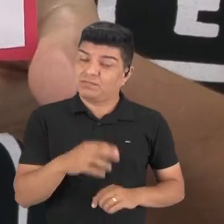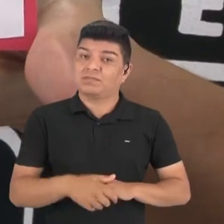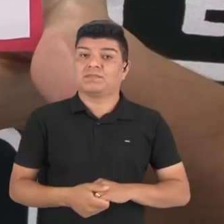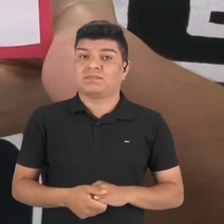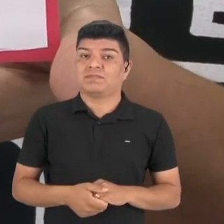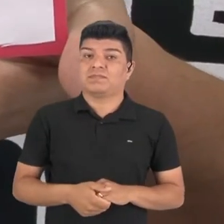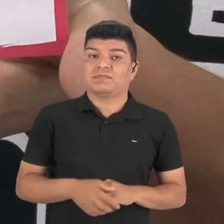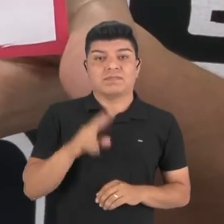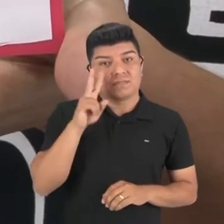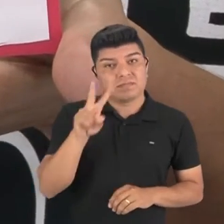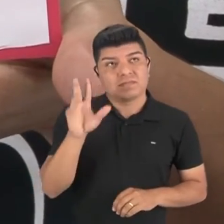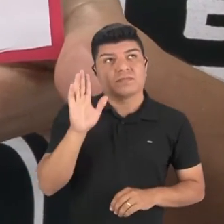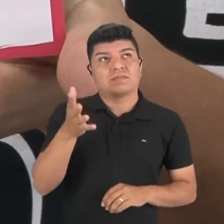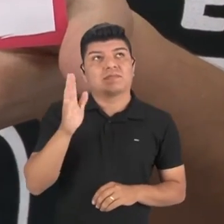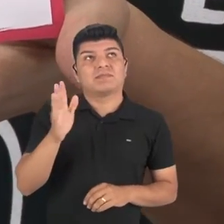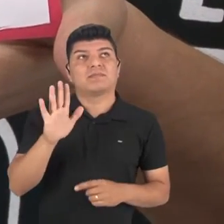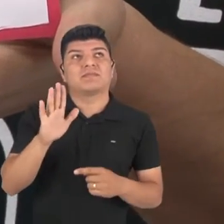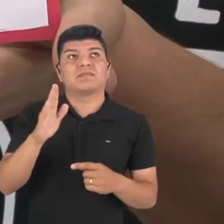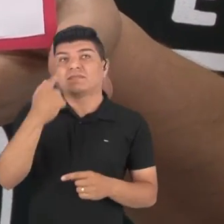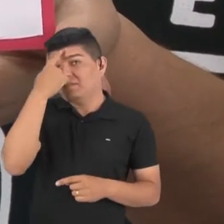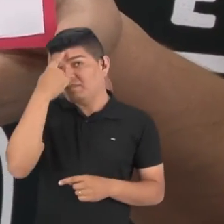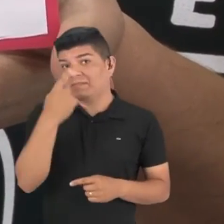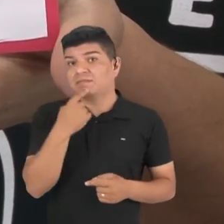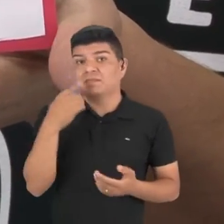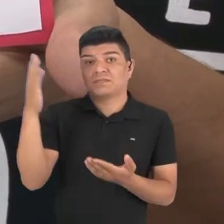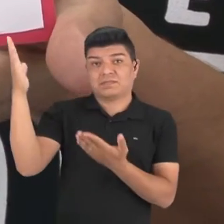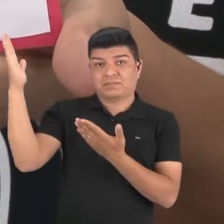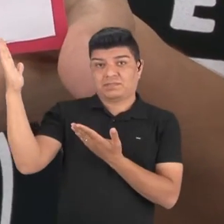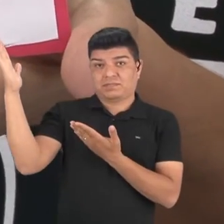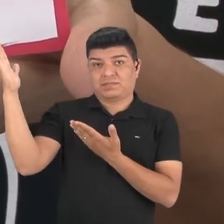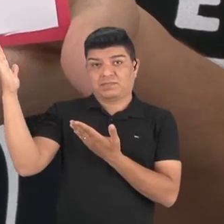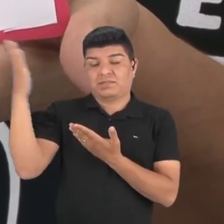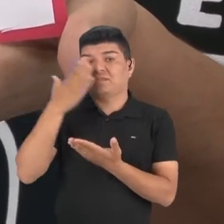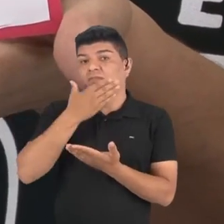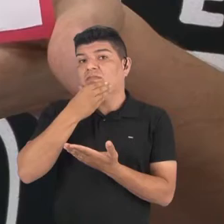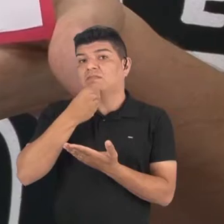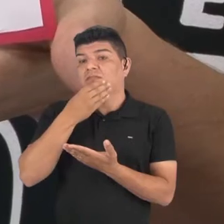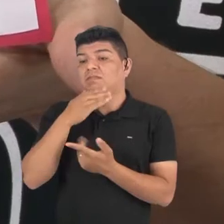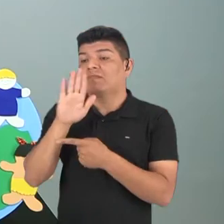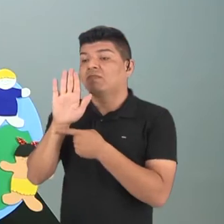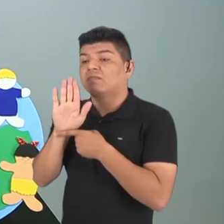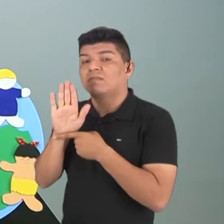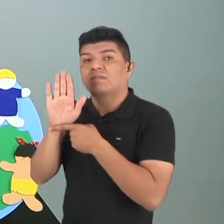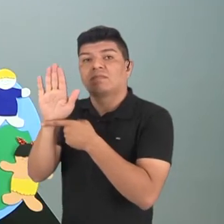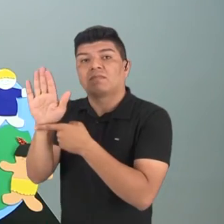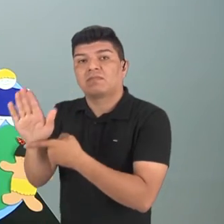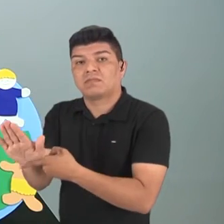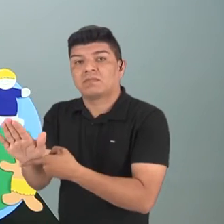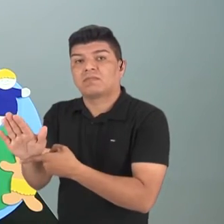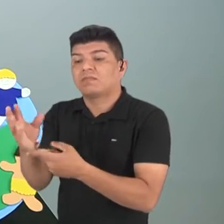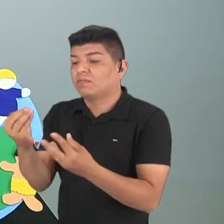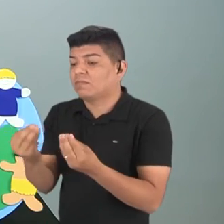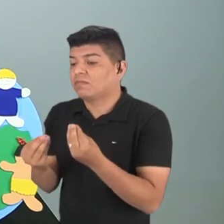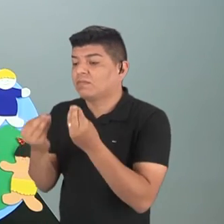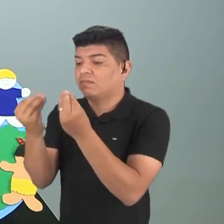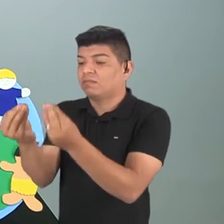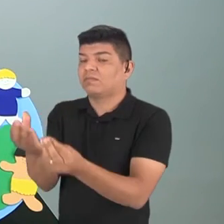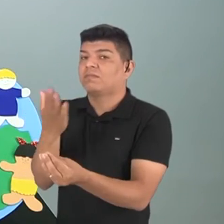Olha, nós já vimos essa imagem, né? Um homem ajudando o outro que estava com fome, dando-lhe comida